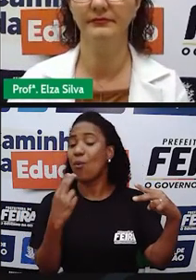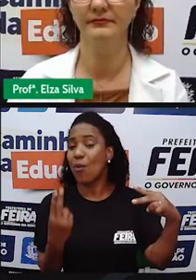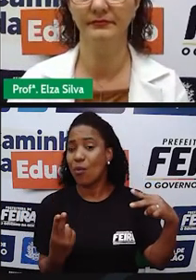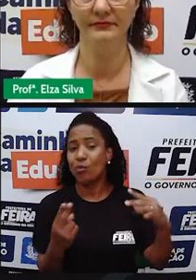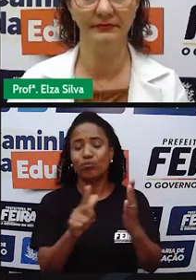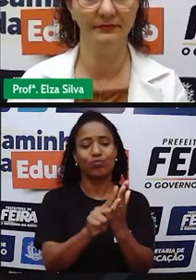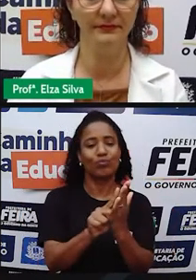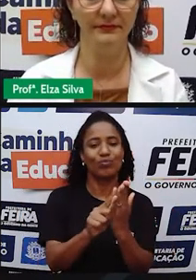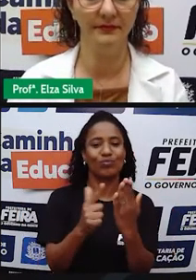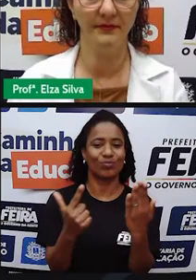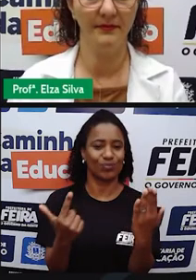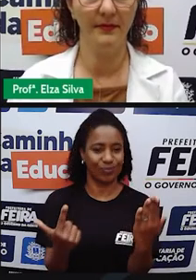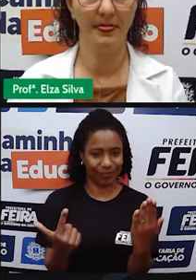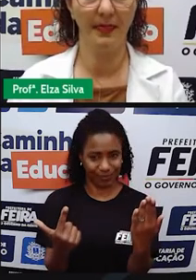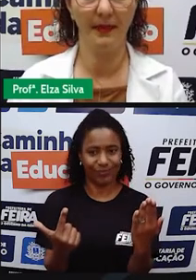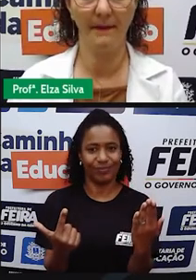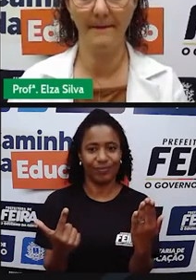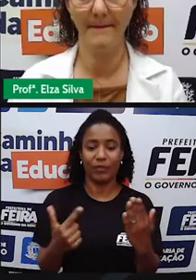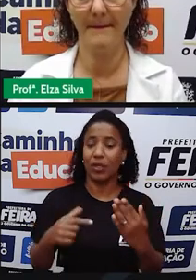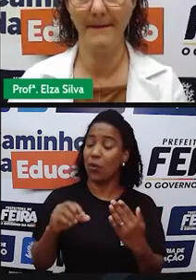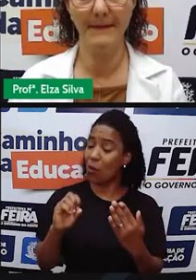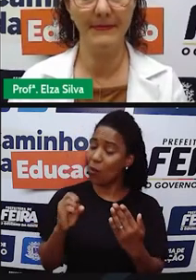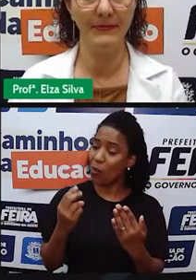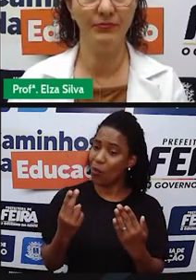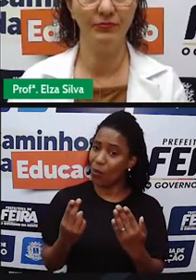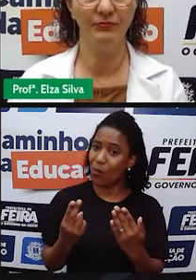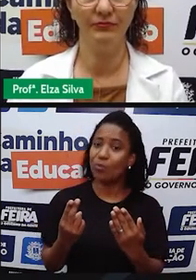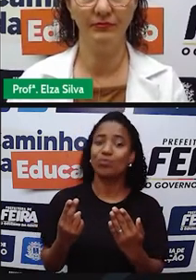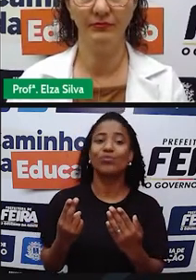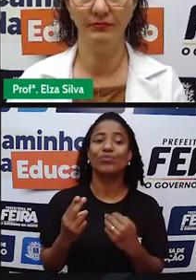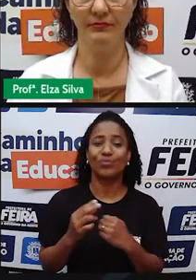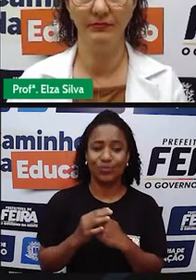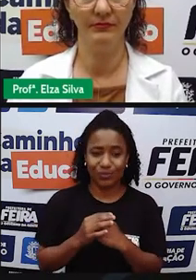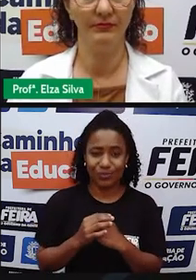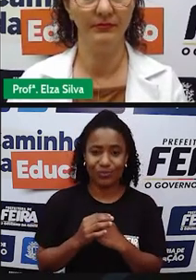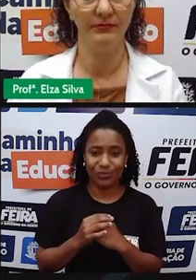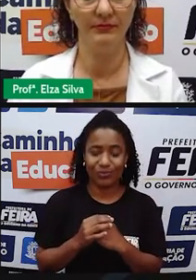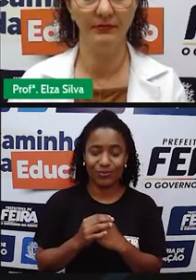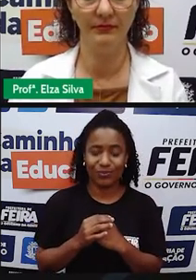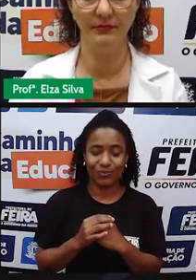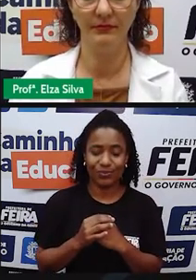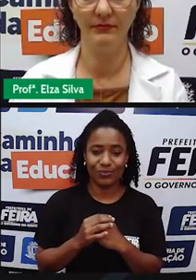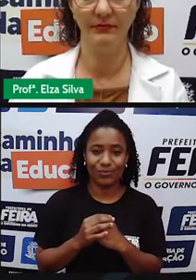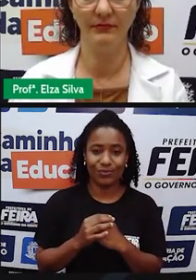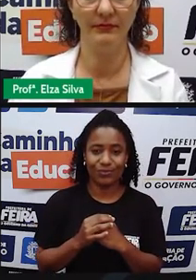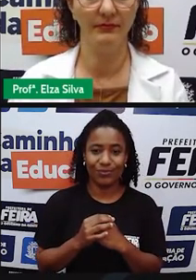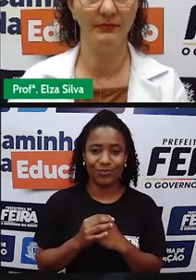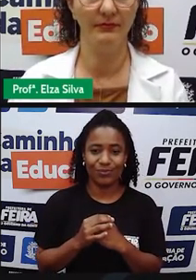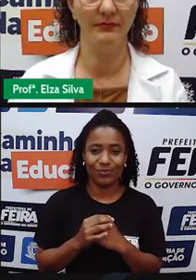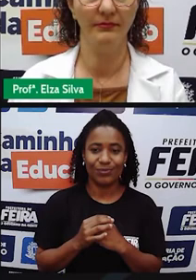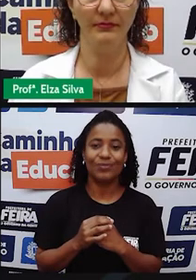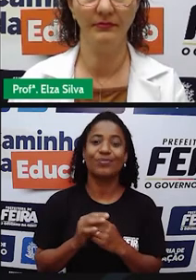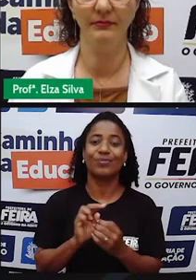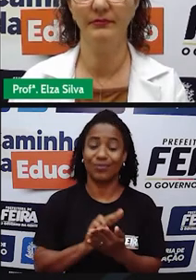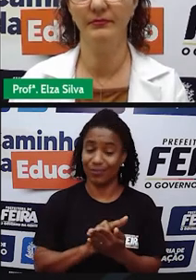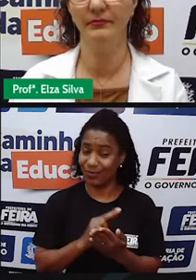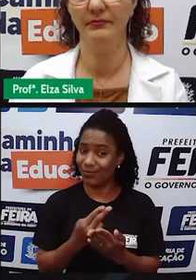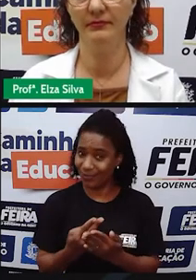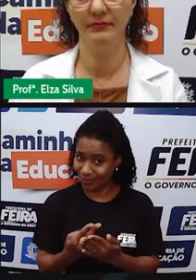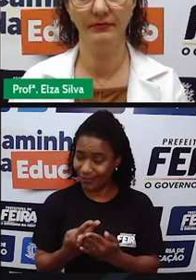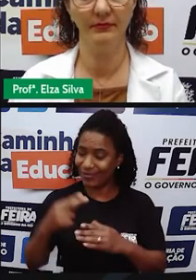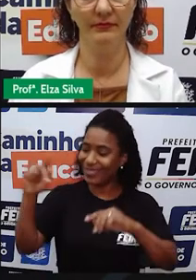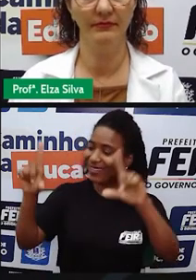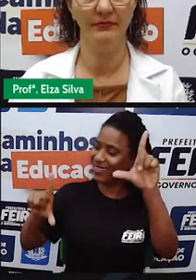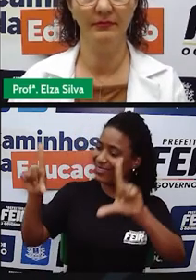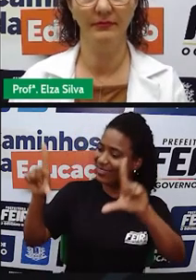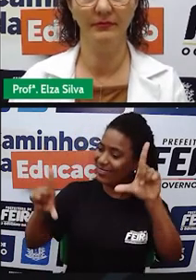jornal, on television, or on a poster about something. Na